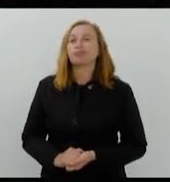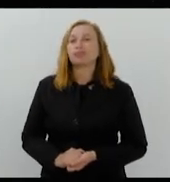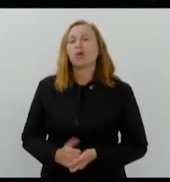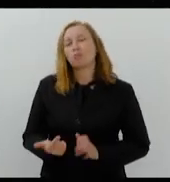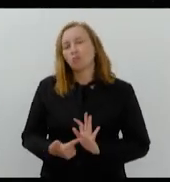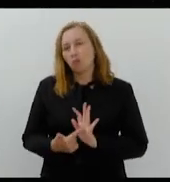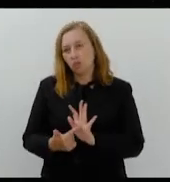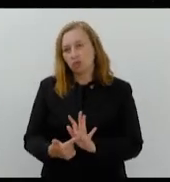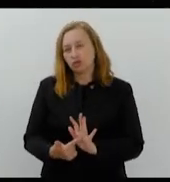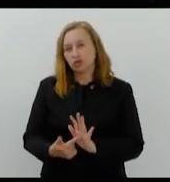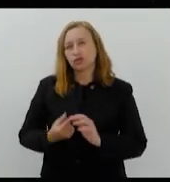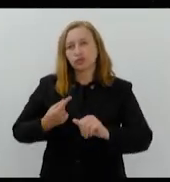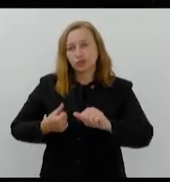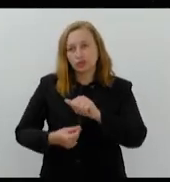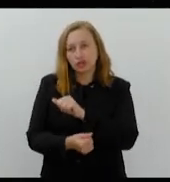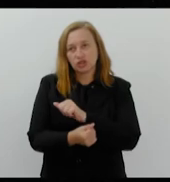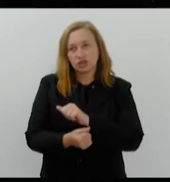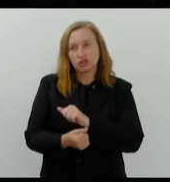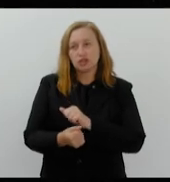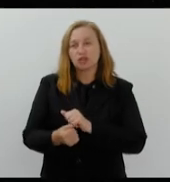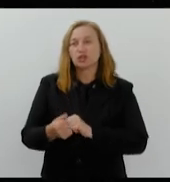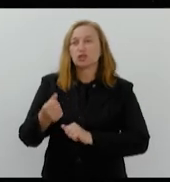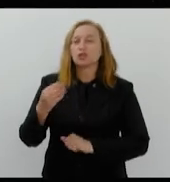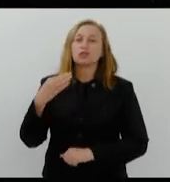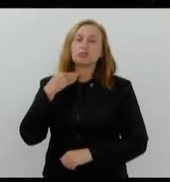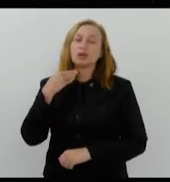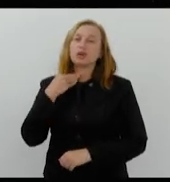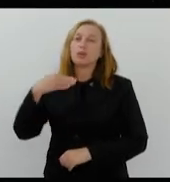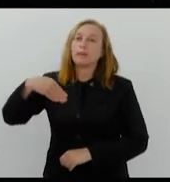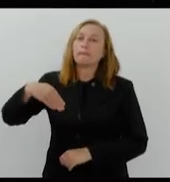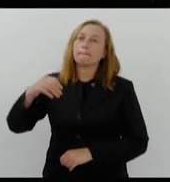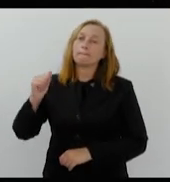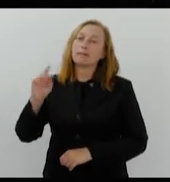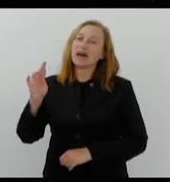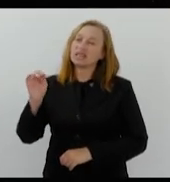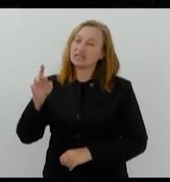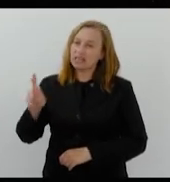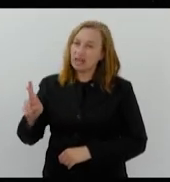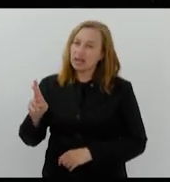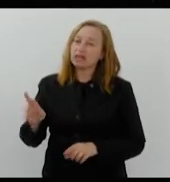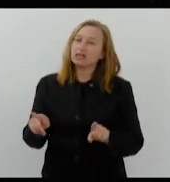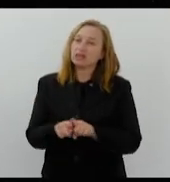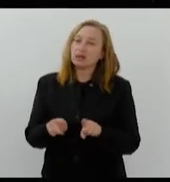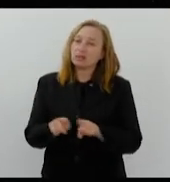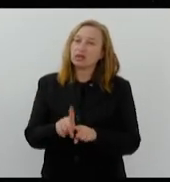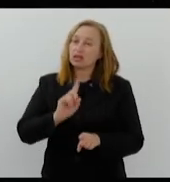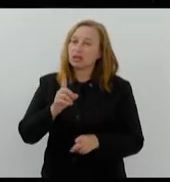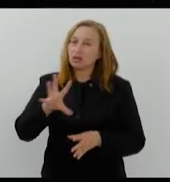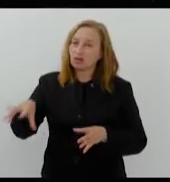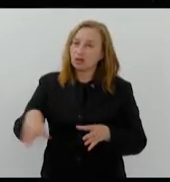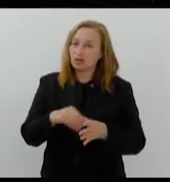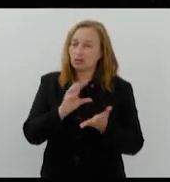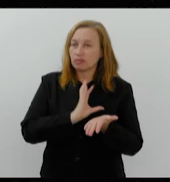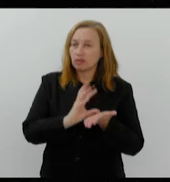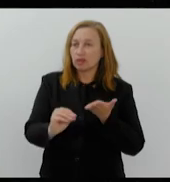Mostra o investimento no Banco Master e mostra de não pautar o